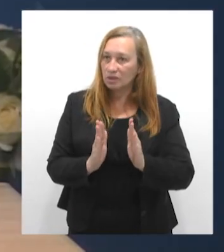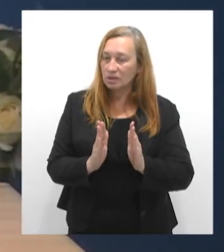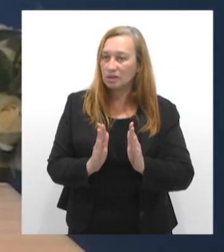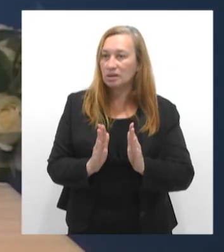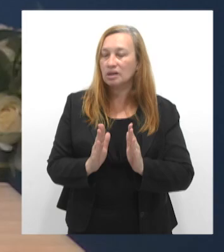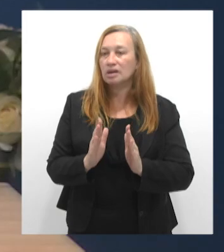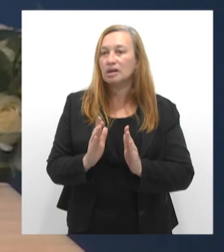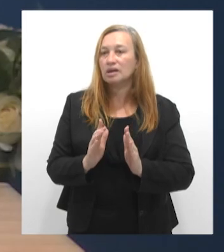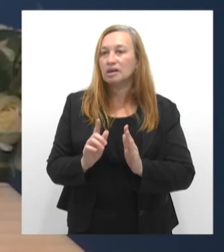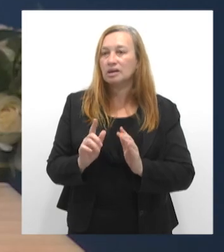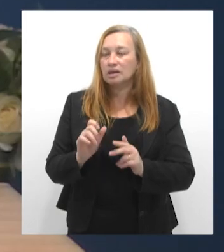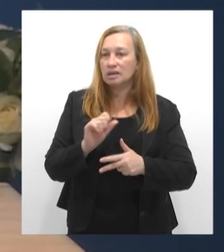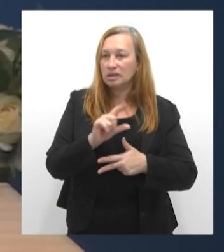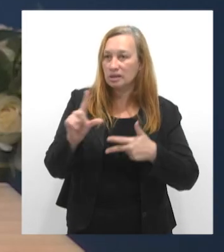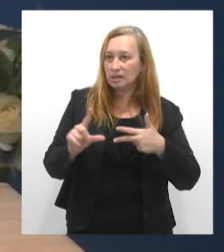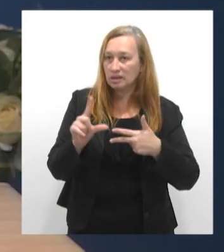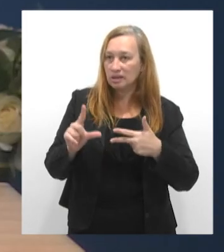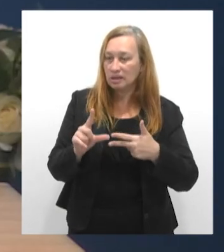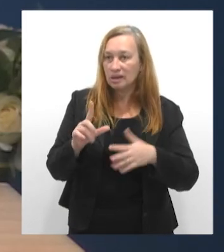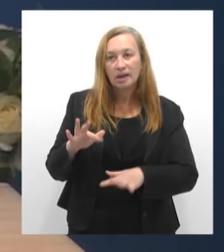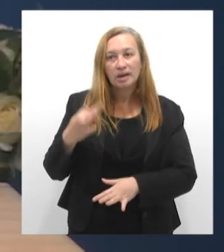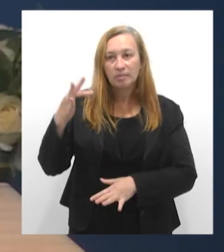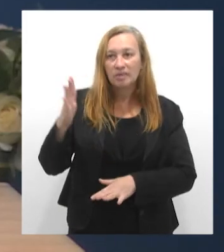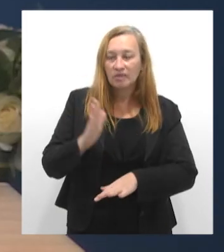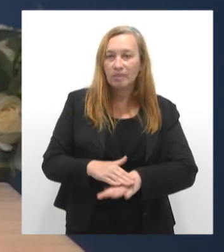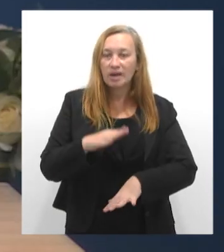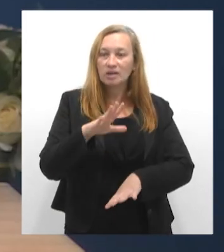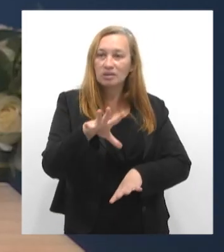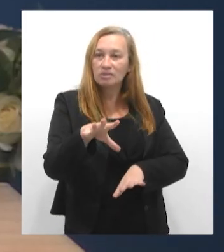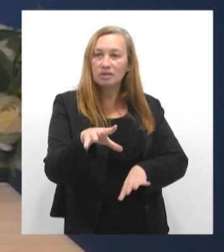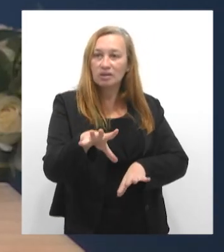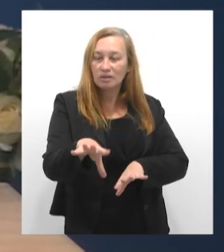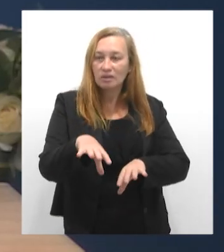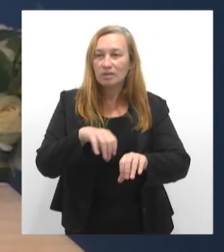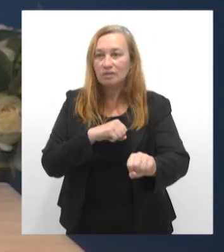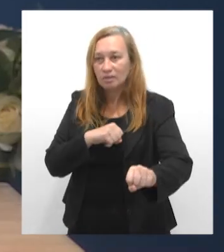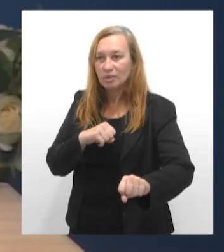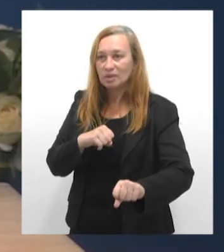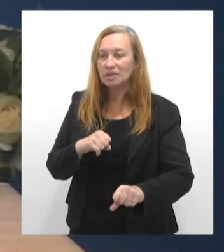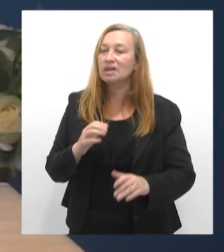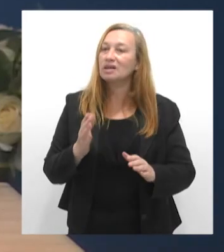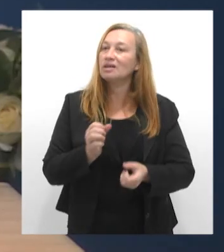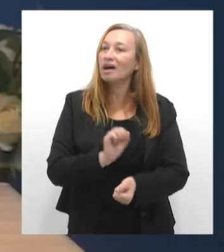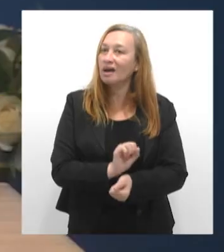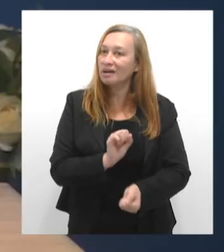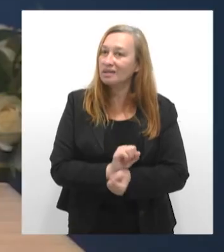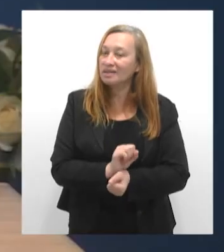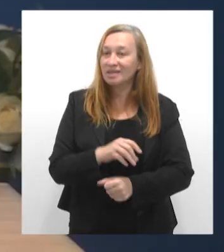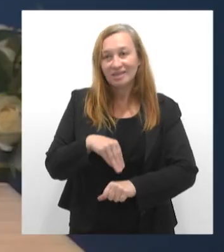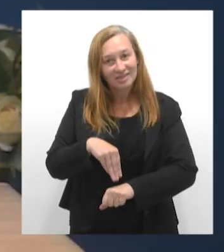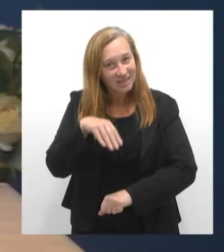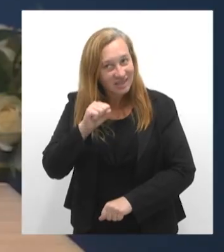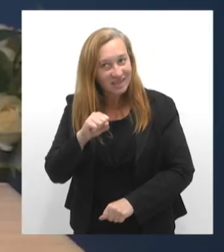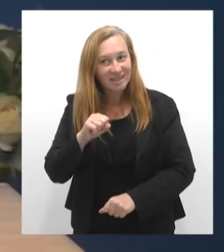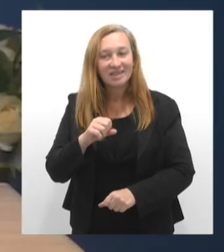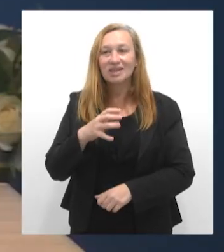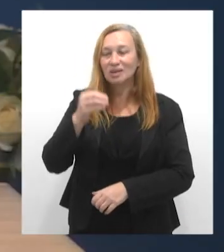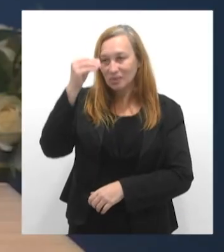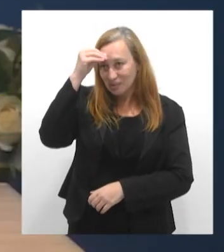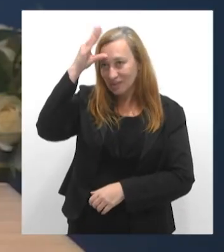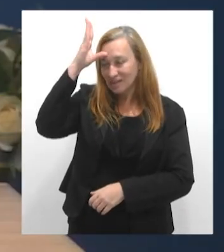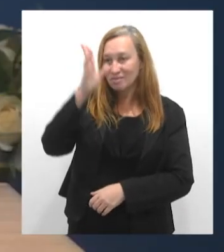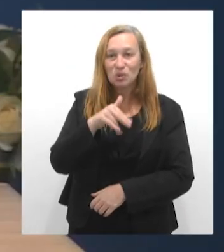cursando. Em breve, mais uma formatura. E estou no aguardo do mestrado. Conhecimento